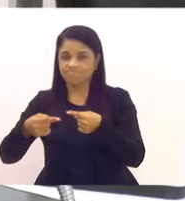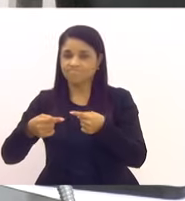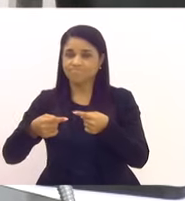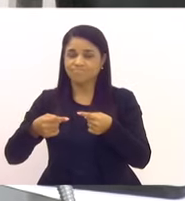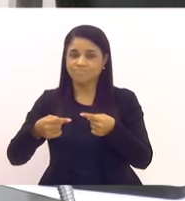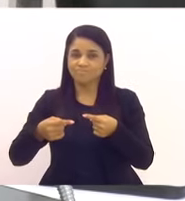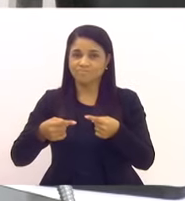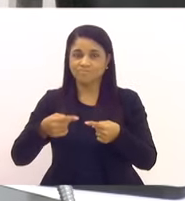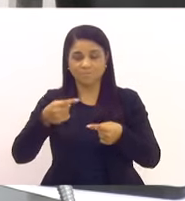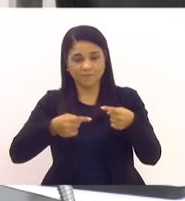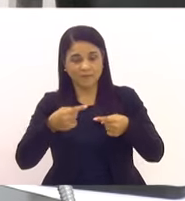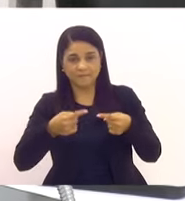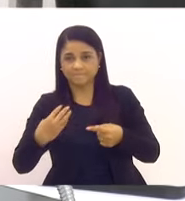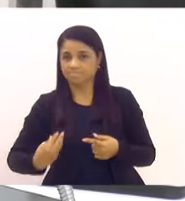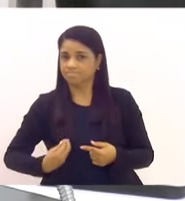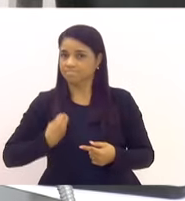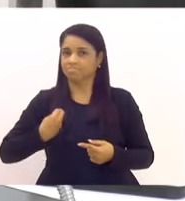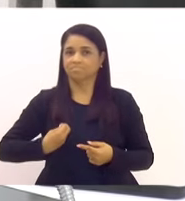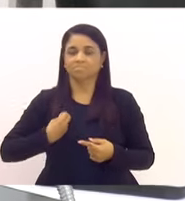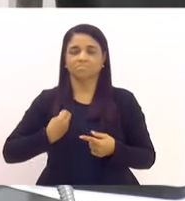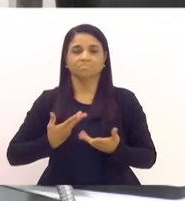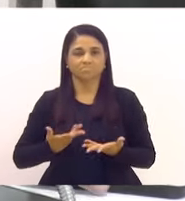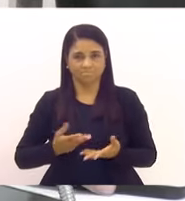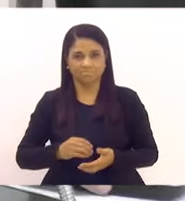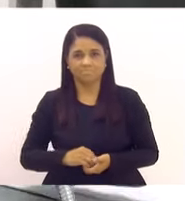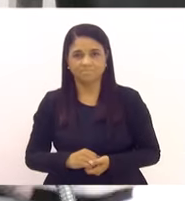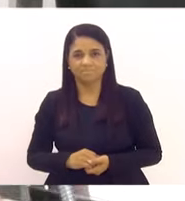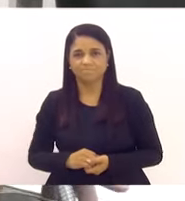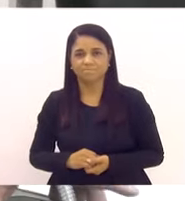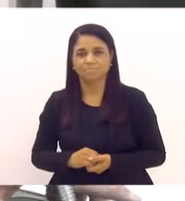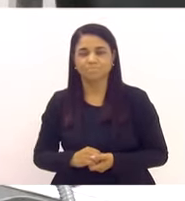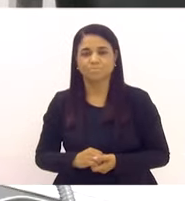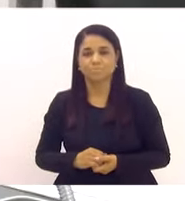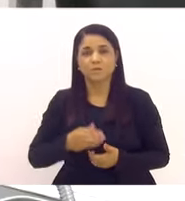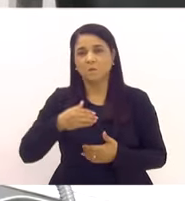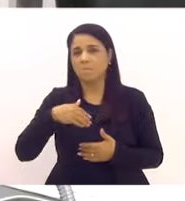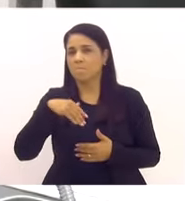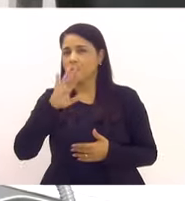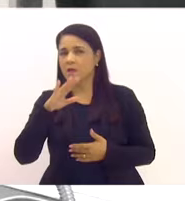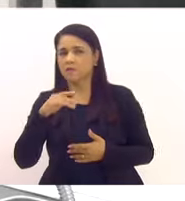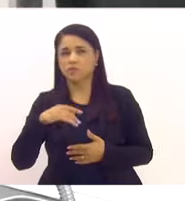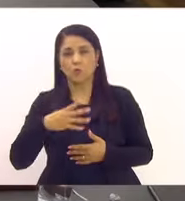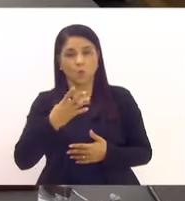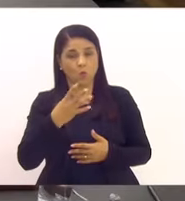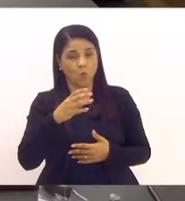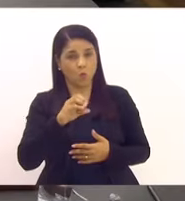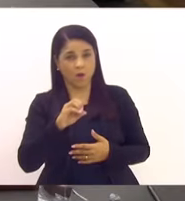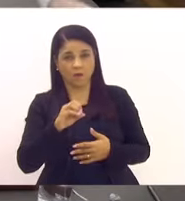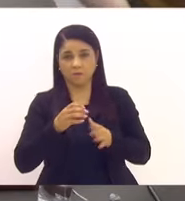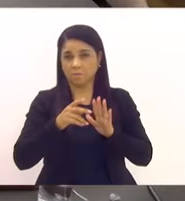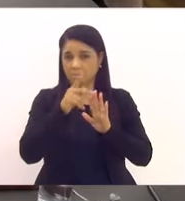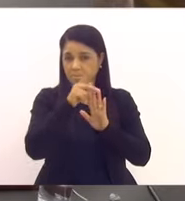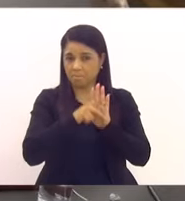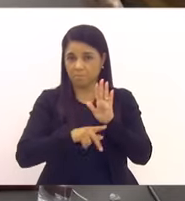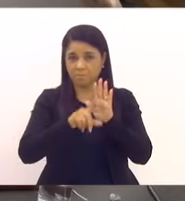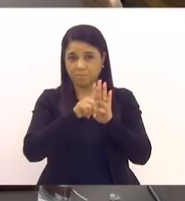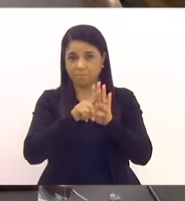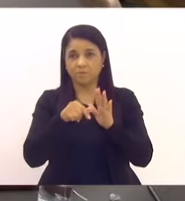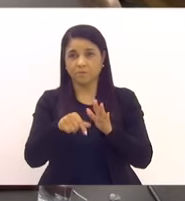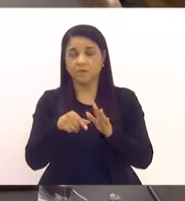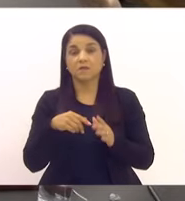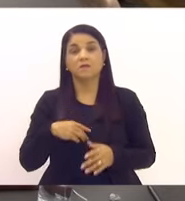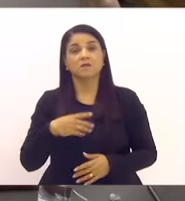mais presente do que nunca. Então, são mais de 40 PLs. São mais de 40 PLs, deputado.